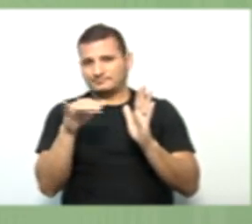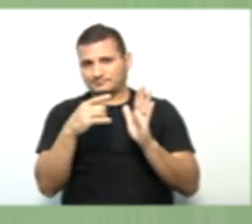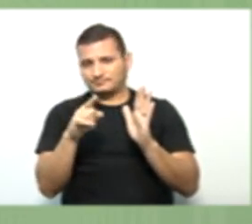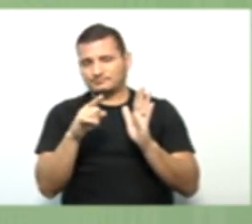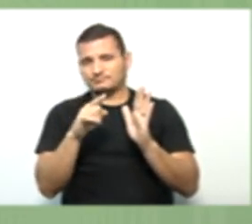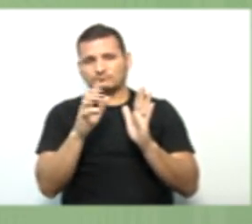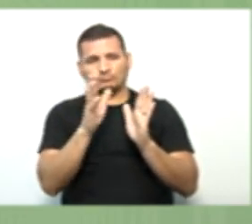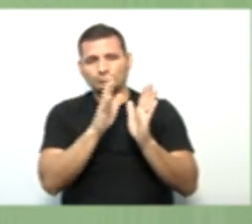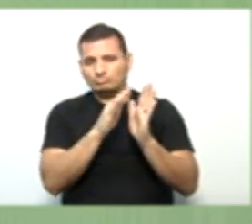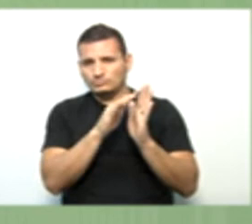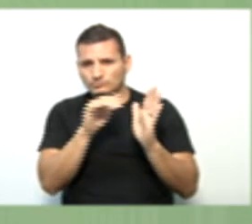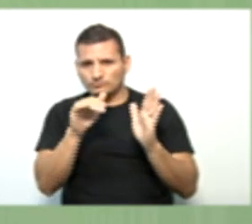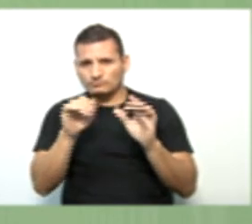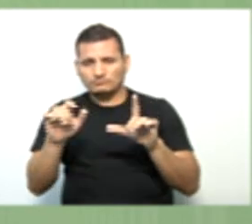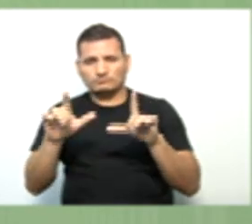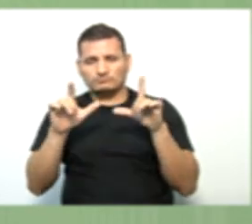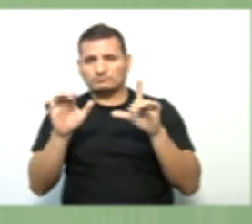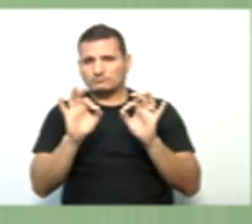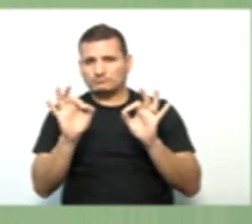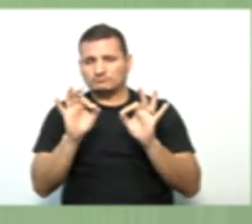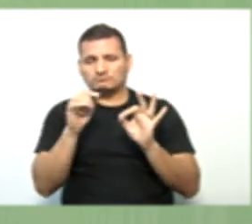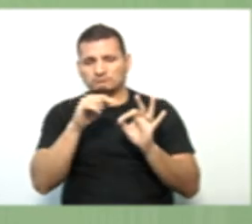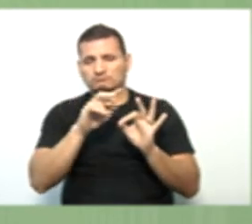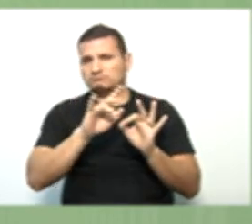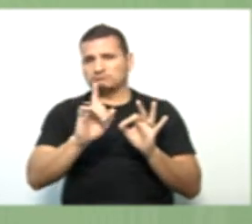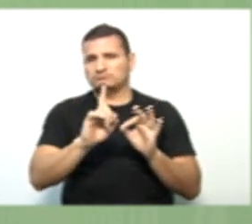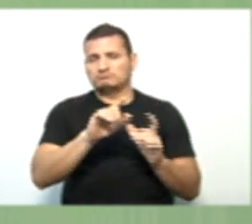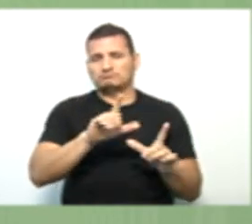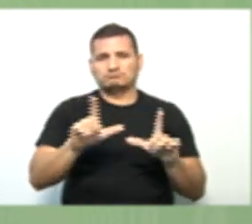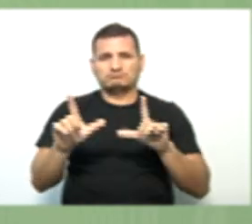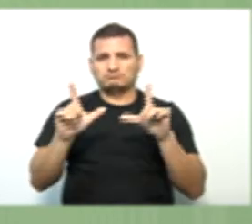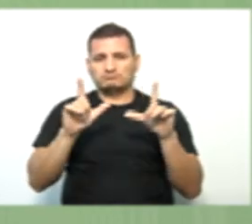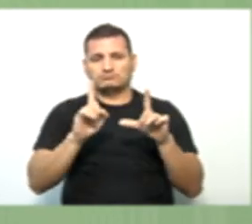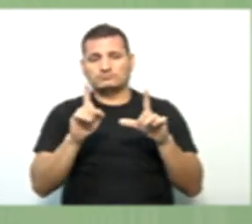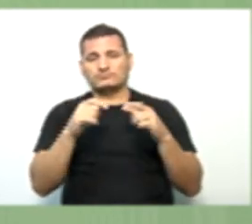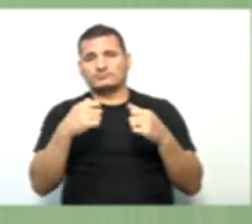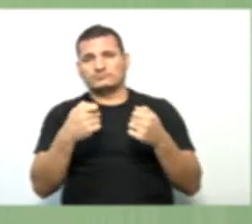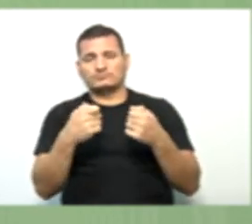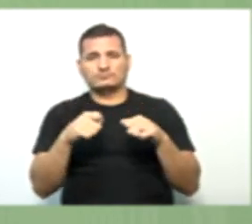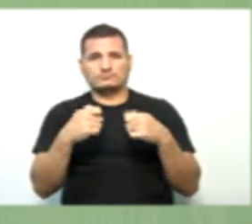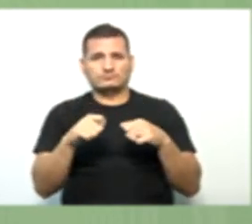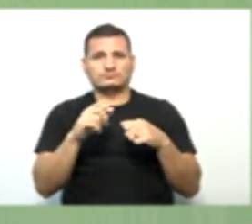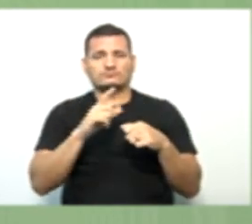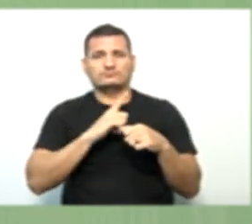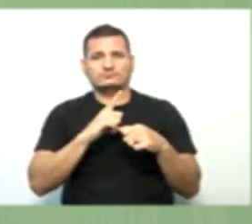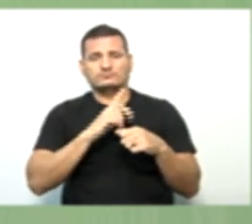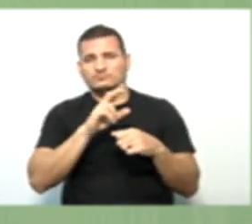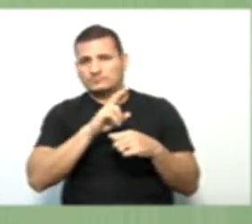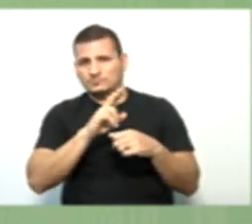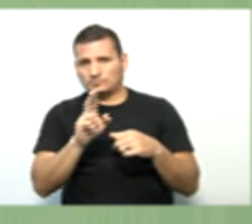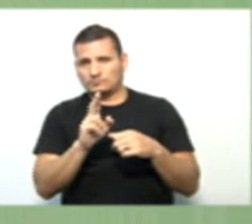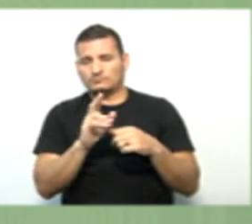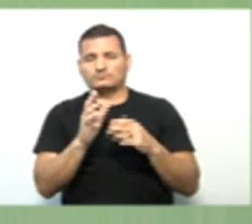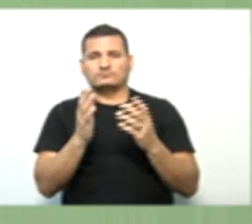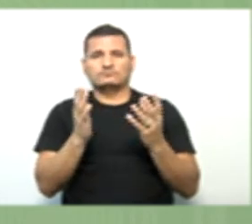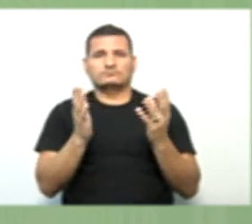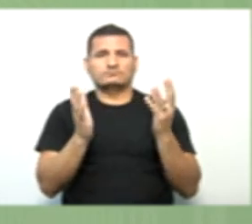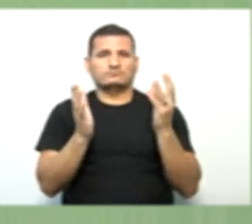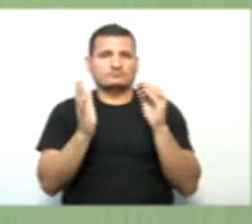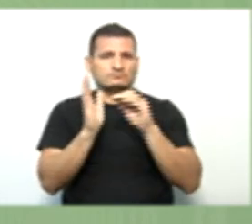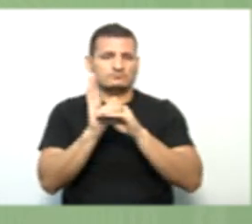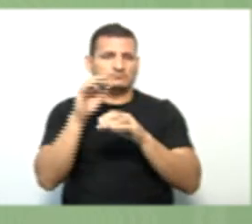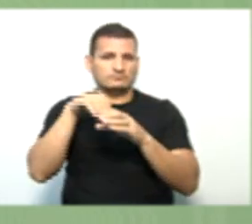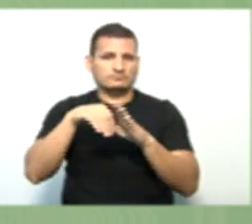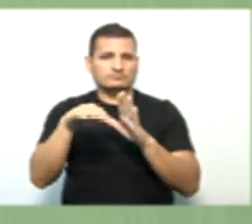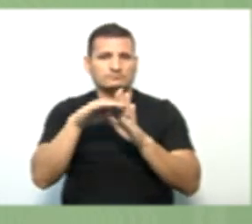serão executadas. Então, é necessário ter um nome da função em algum local do meu programa, chamando essa função.